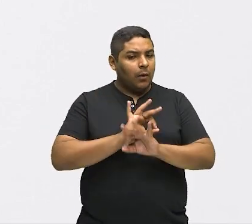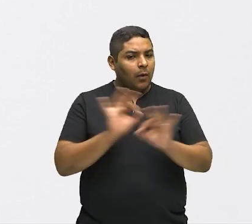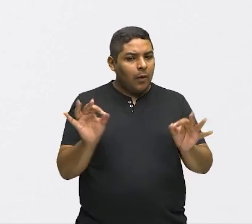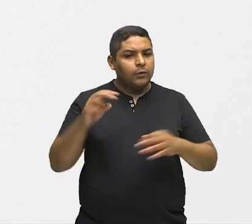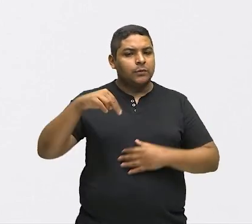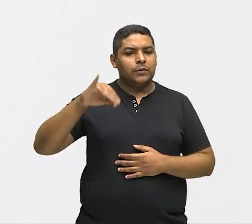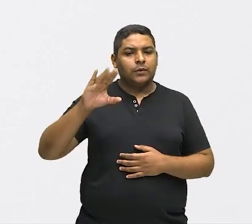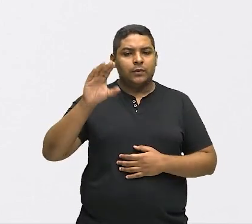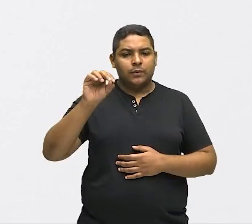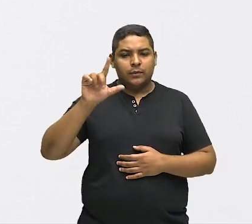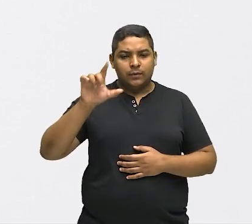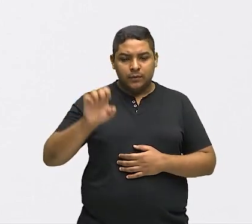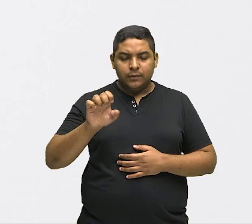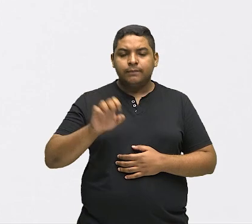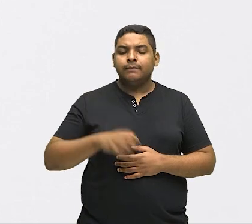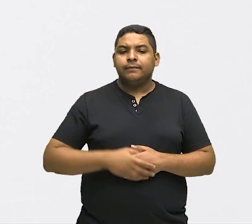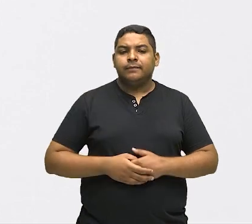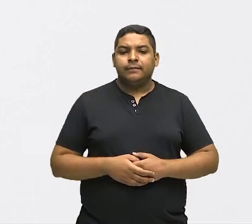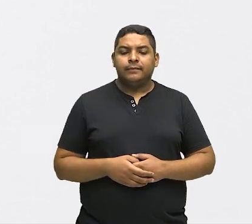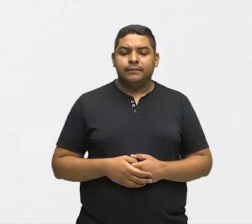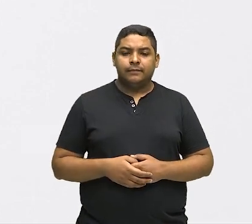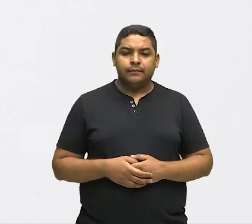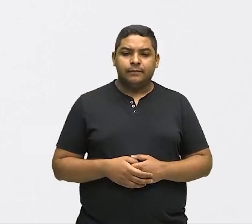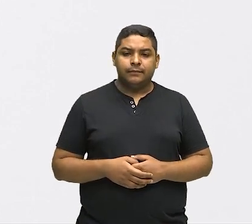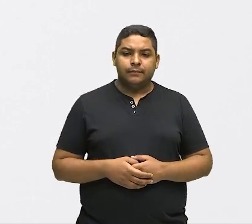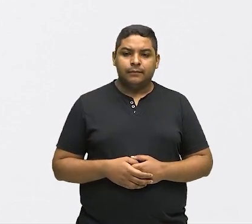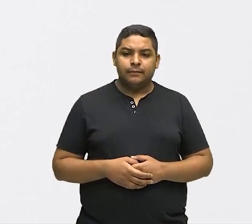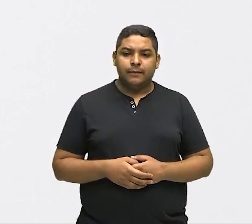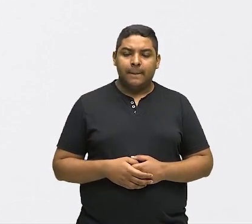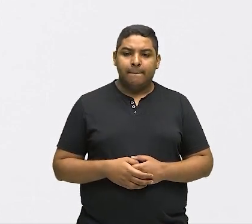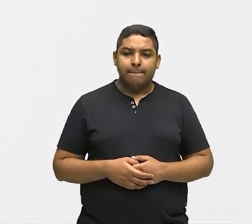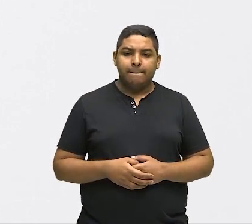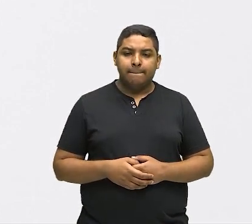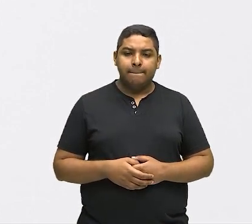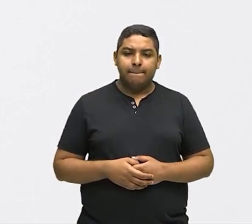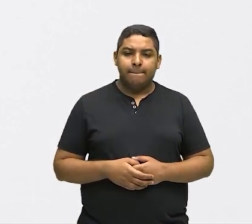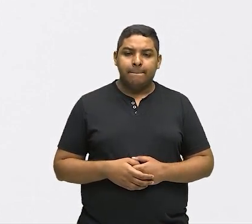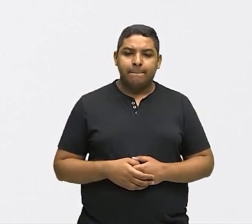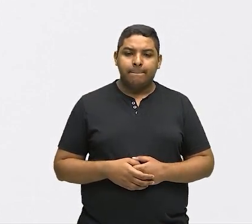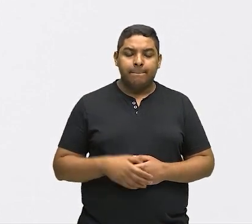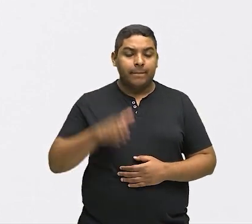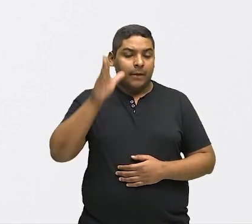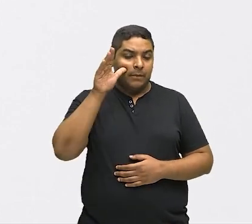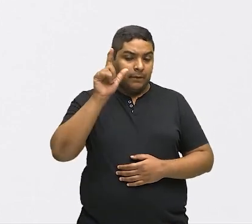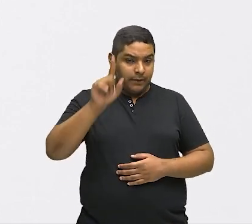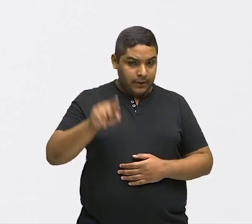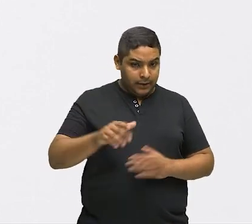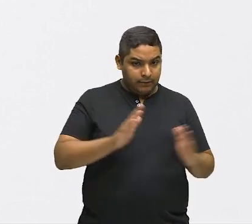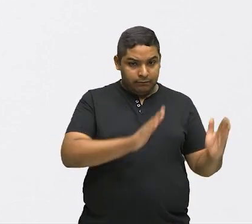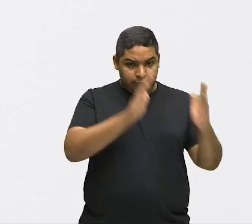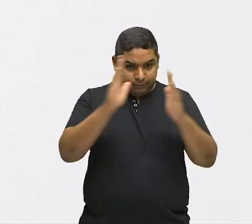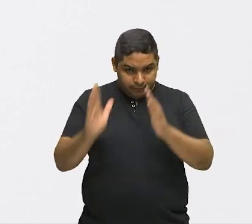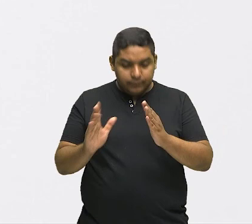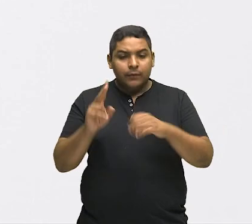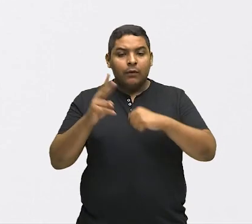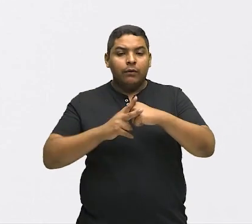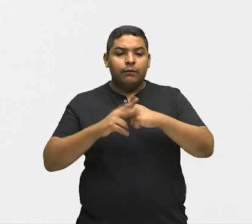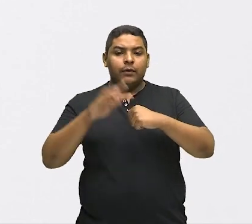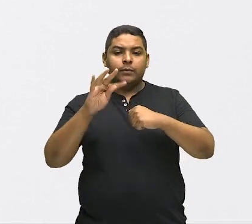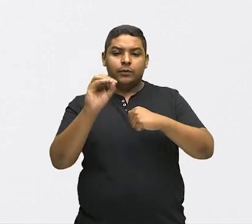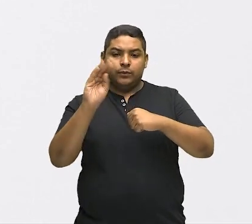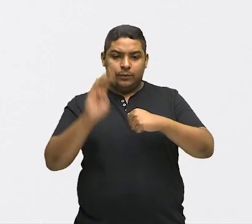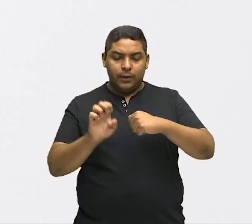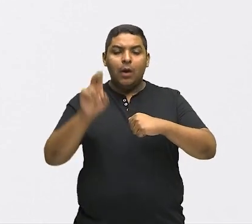good. This bird is blue. Observe que logo depois do verbo to be, eu utilizei a cor, tudo